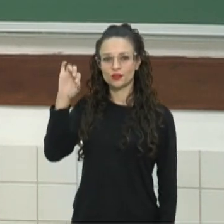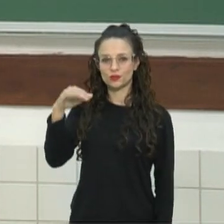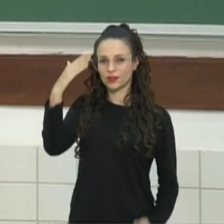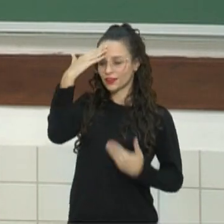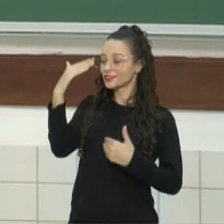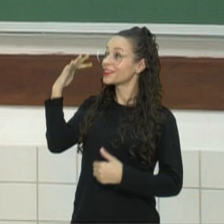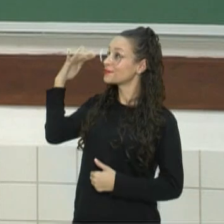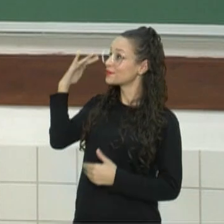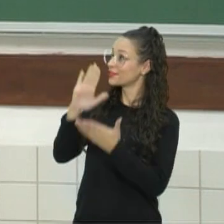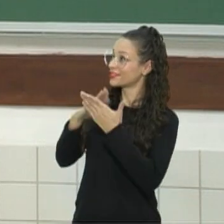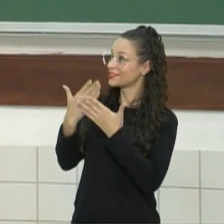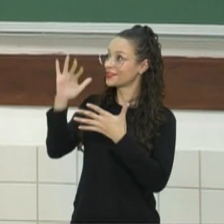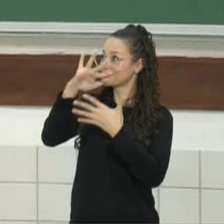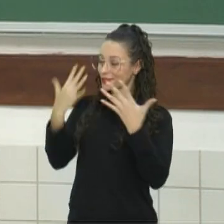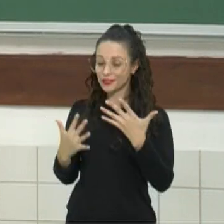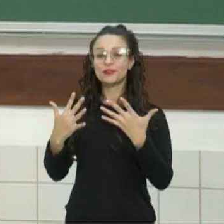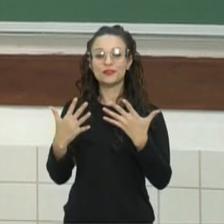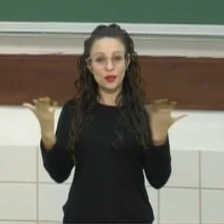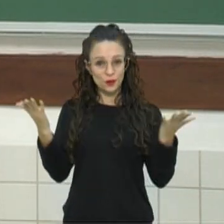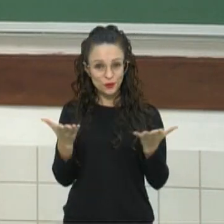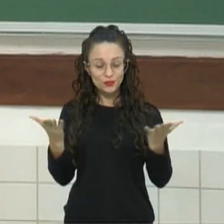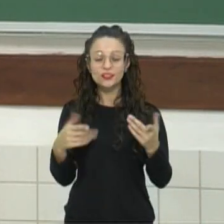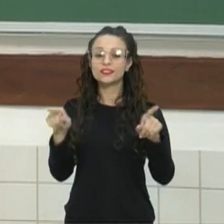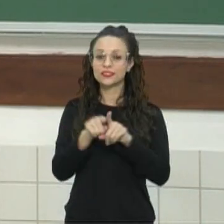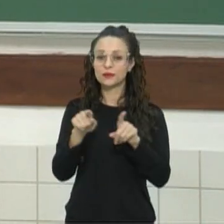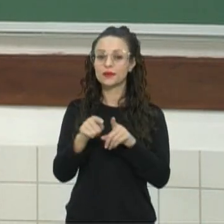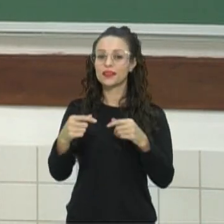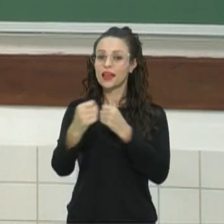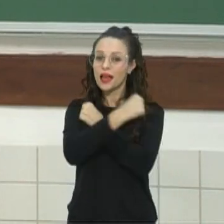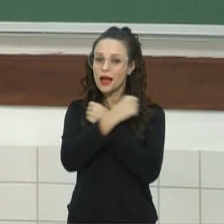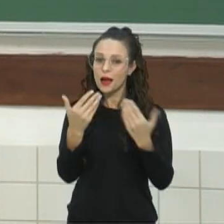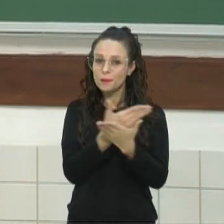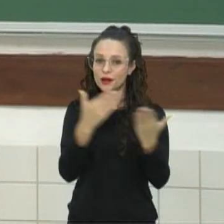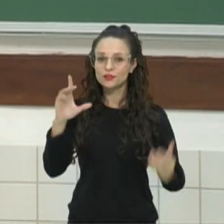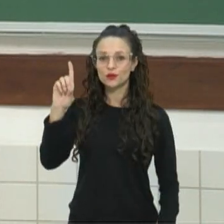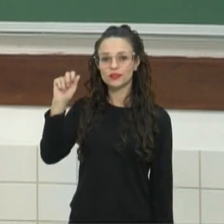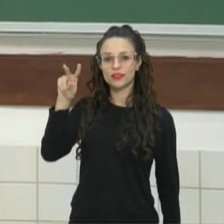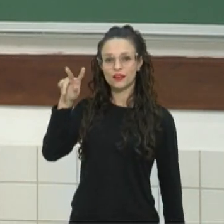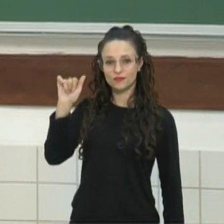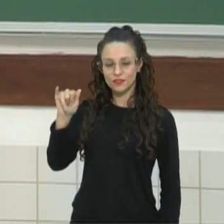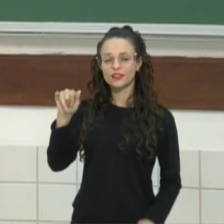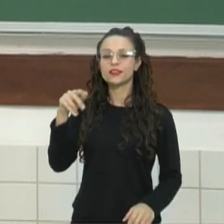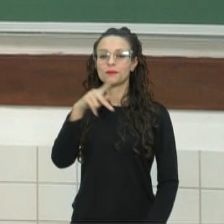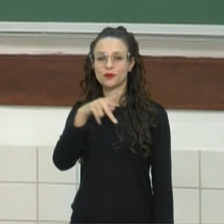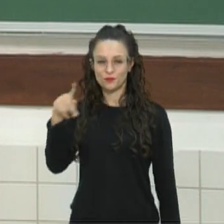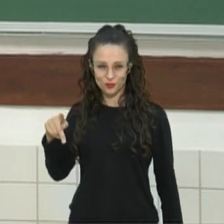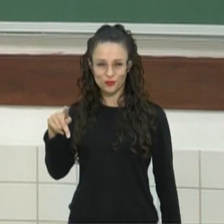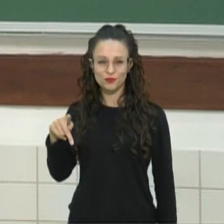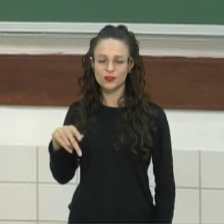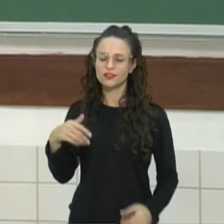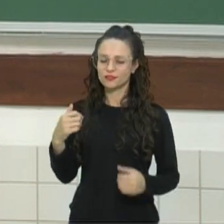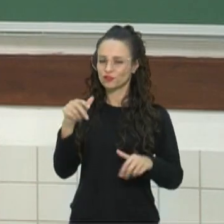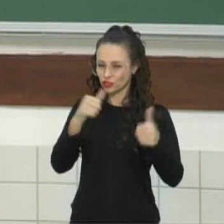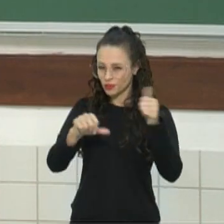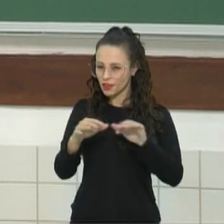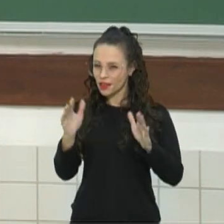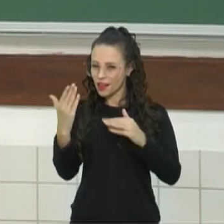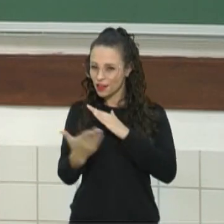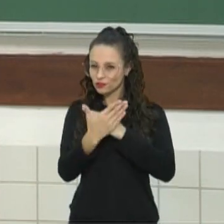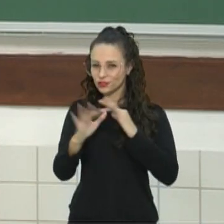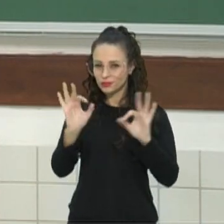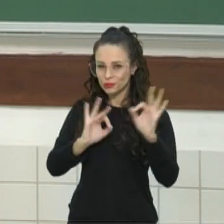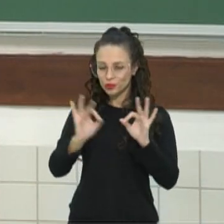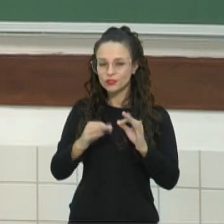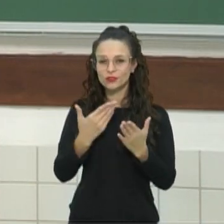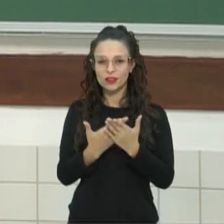Agradecer a Viviana, também nossa intérprete de Libras hoje. Um abraço também para o Davi e para a Beth, que são os técnicos em Química que ajudam na produção das aulas. O